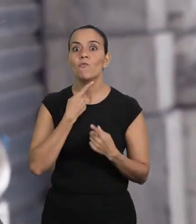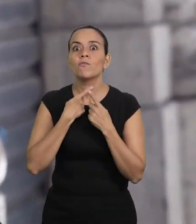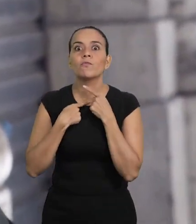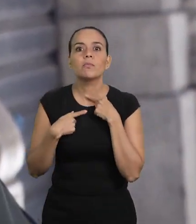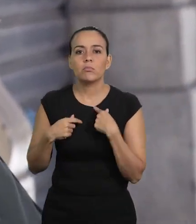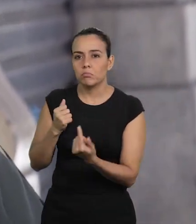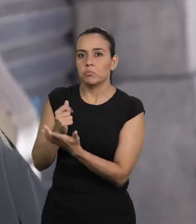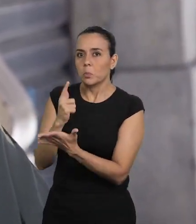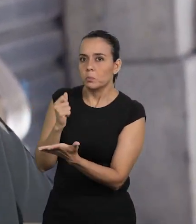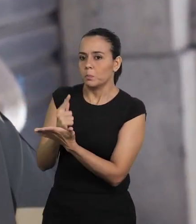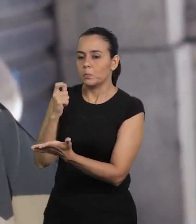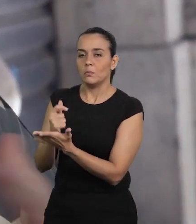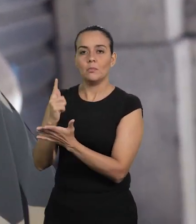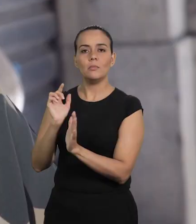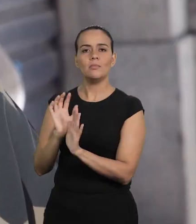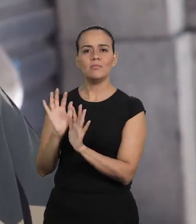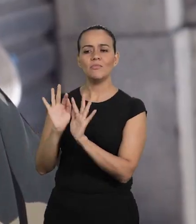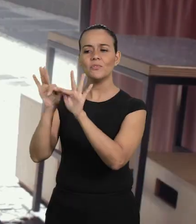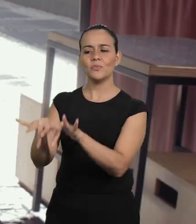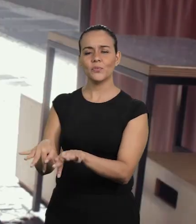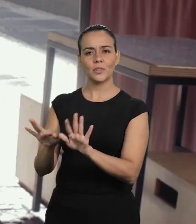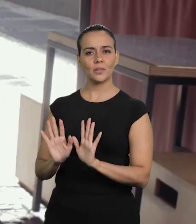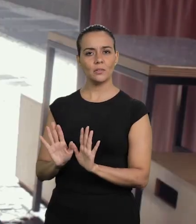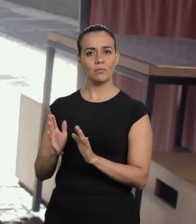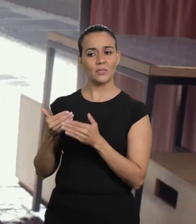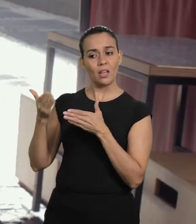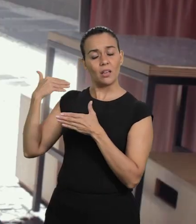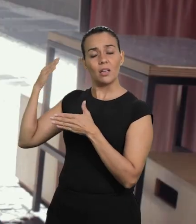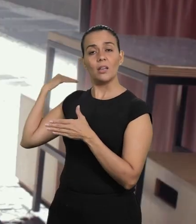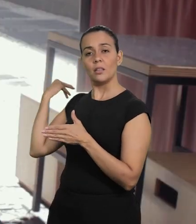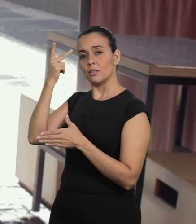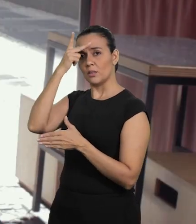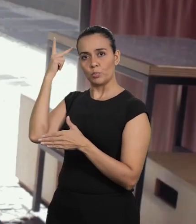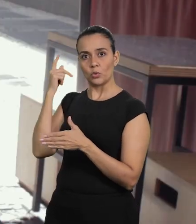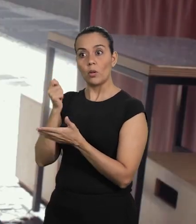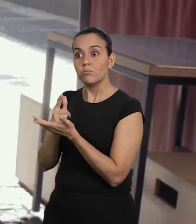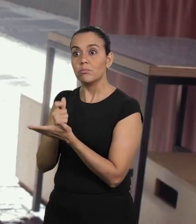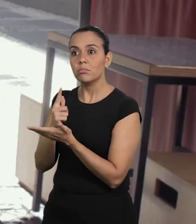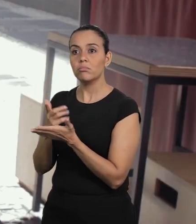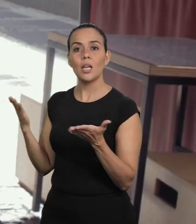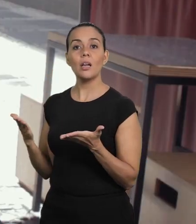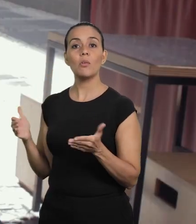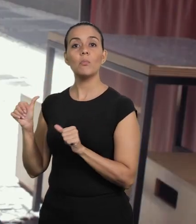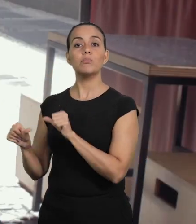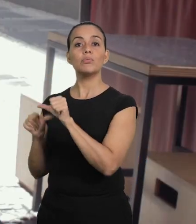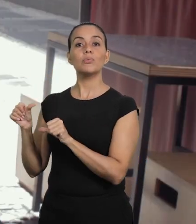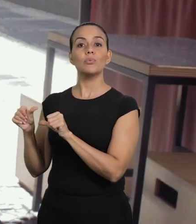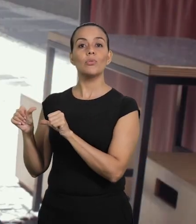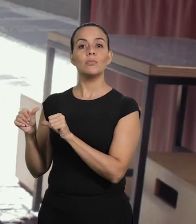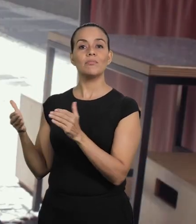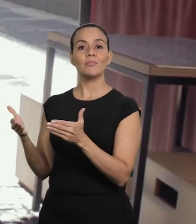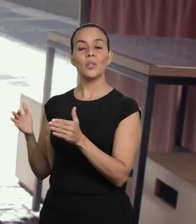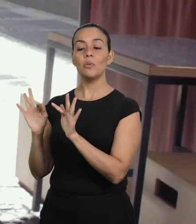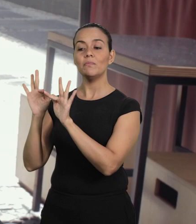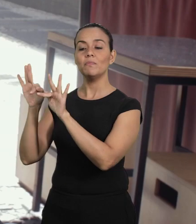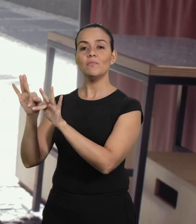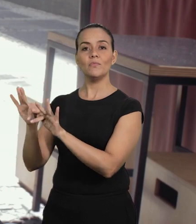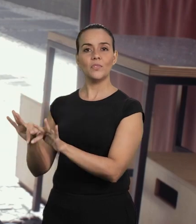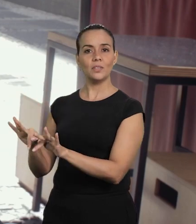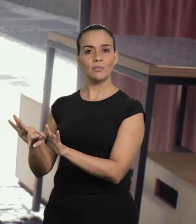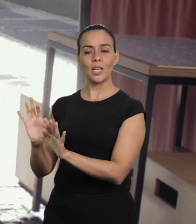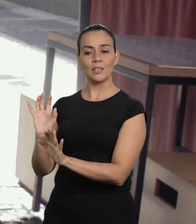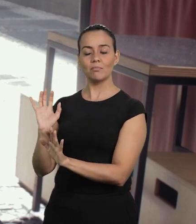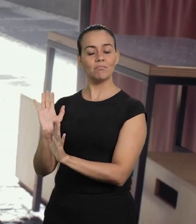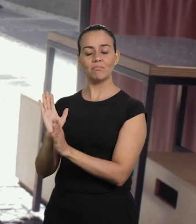do consumo, né? Já passou por isso, ou foi criado para ser uma pessoa muito consumista. E isso passa